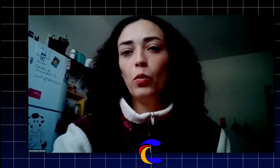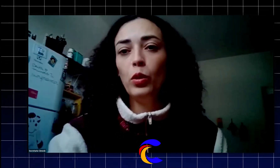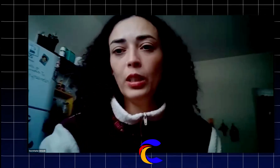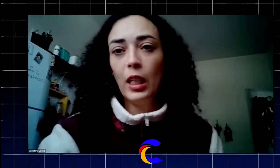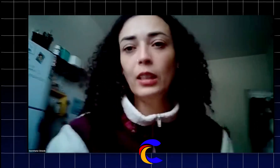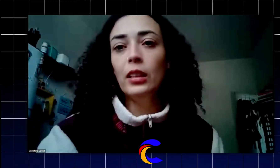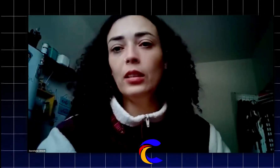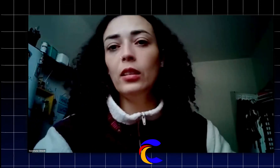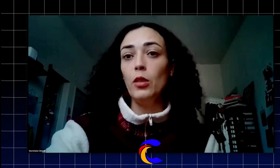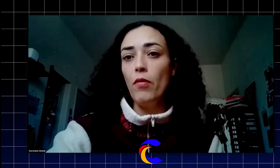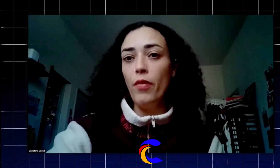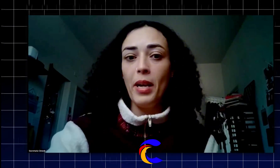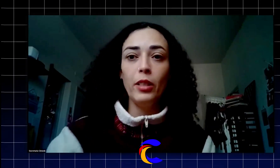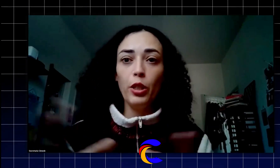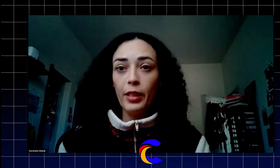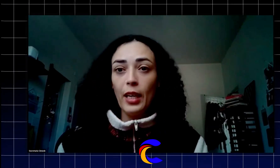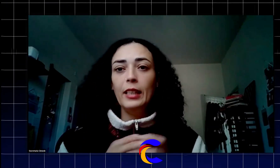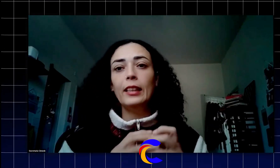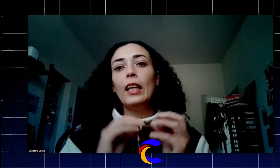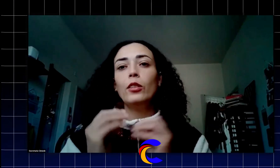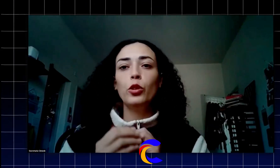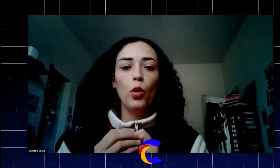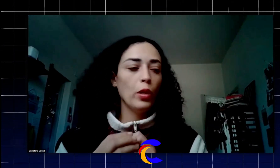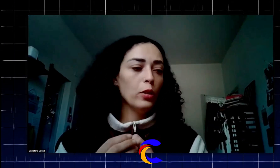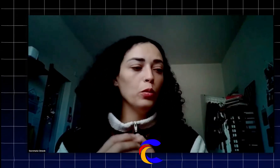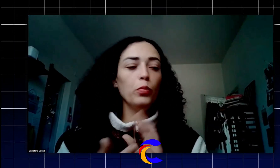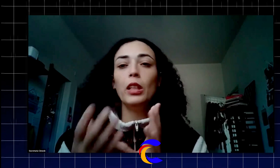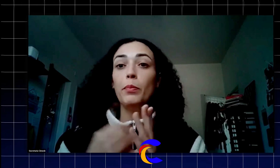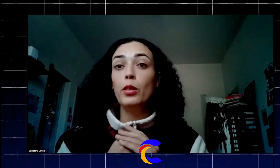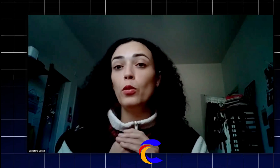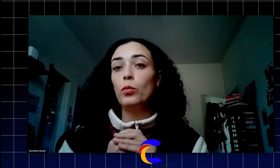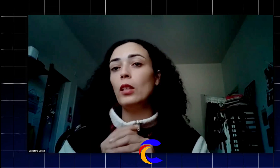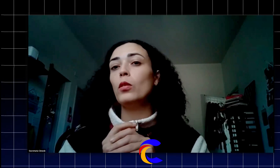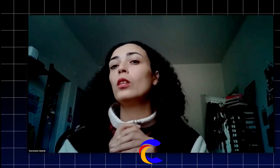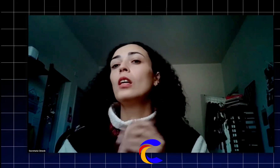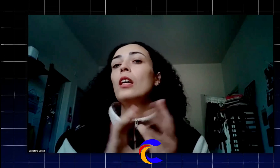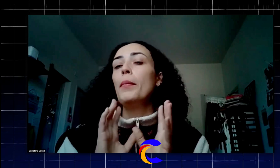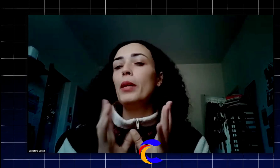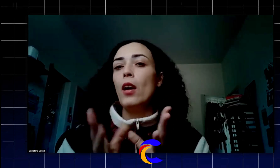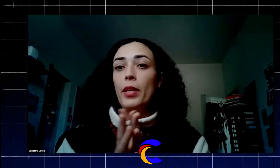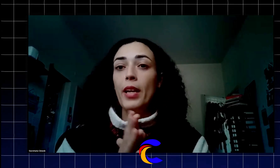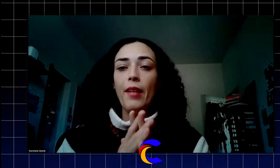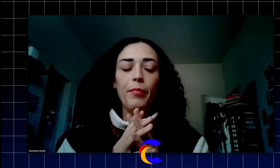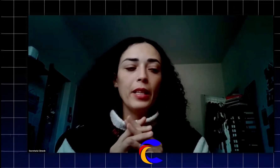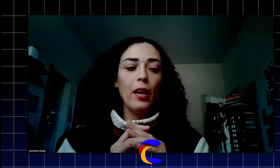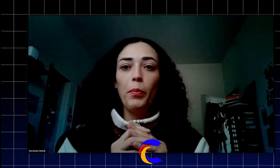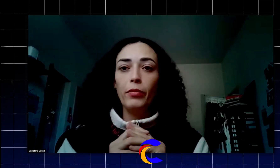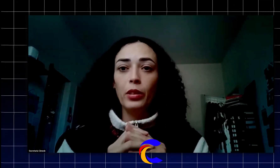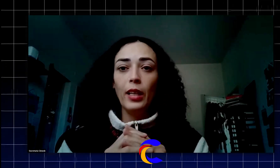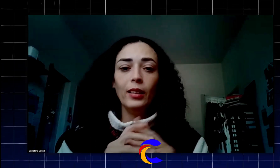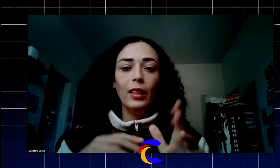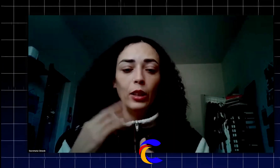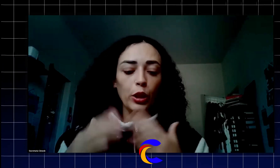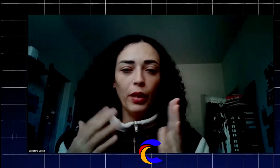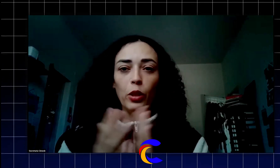alfabeto aqui com vocês. Fazendo o alfabeto, a gente finaliza. Caso de qualquer dúvida, depois eu tento mandar o PDF material